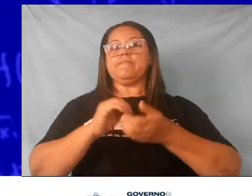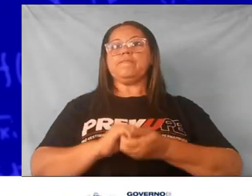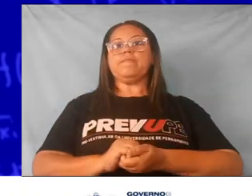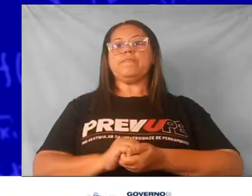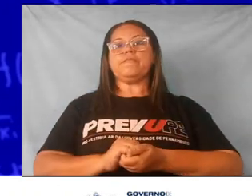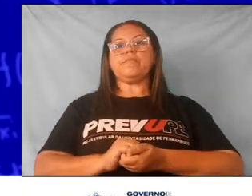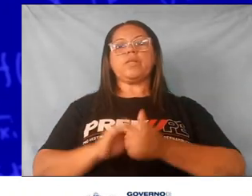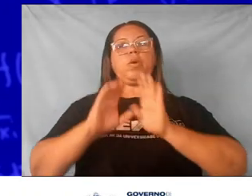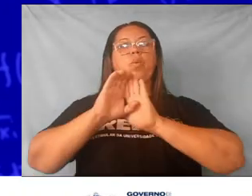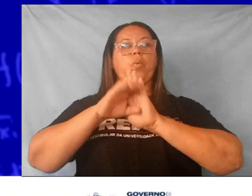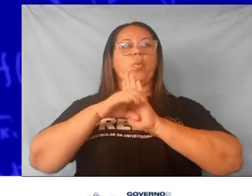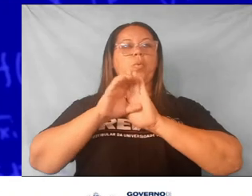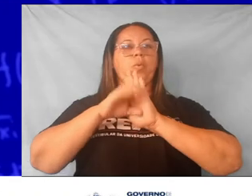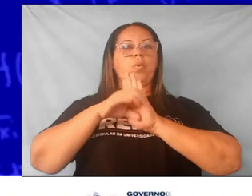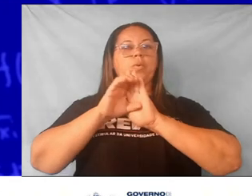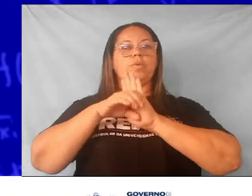o conceito